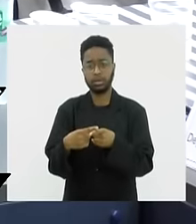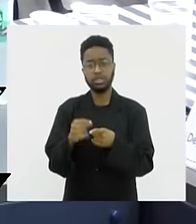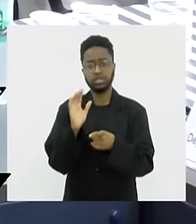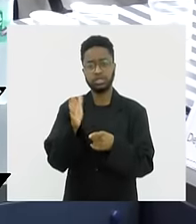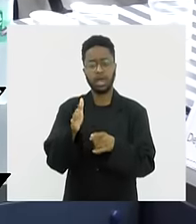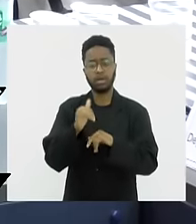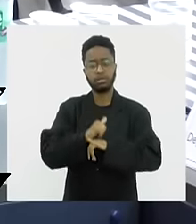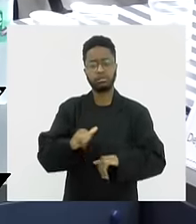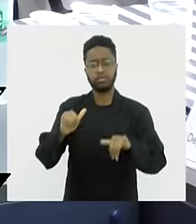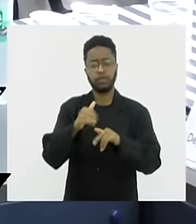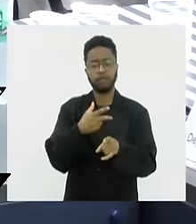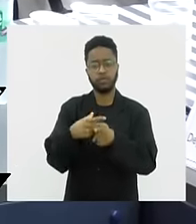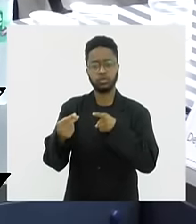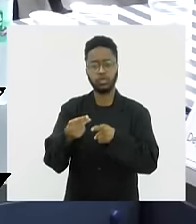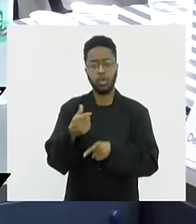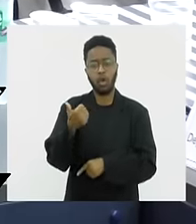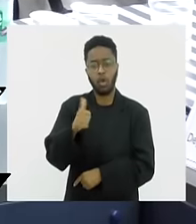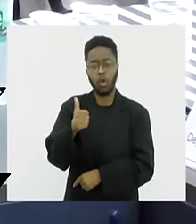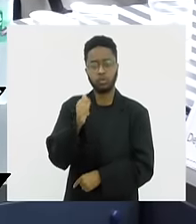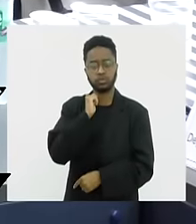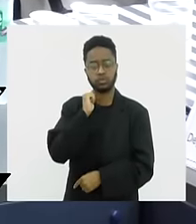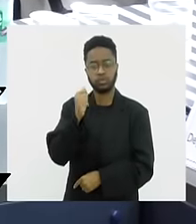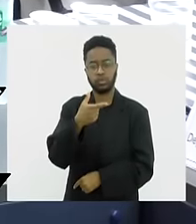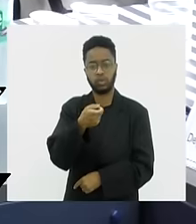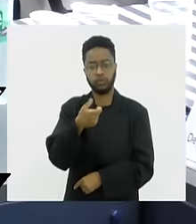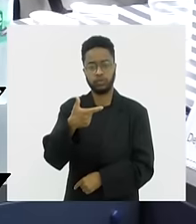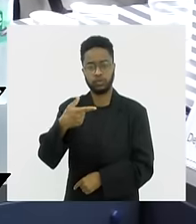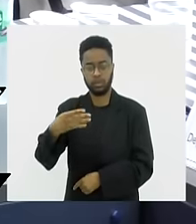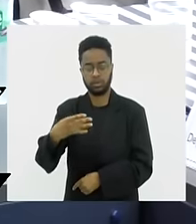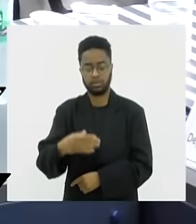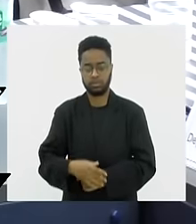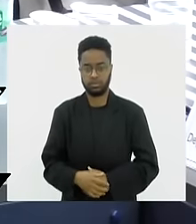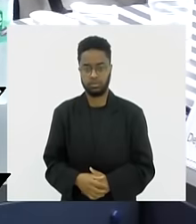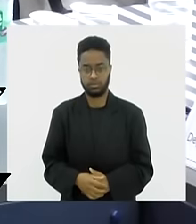dia 11/4 de 2024?